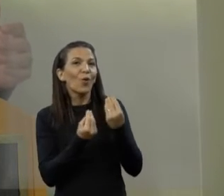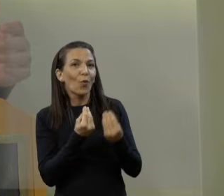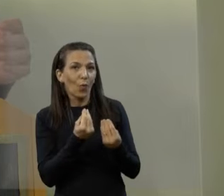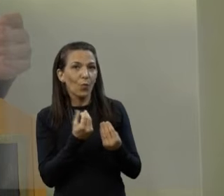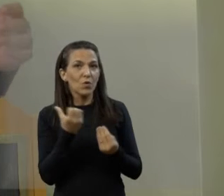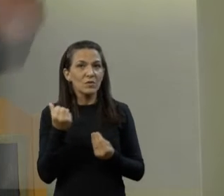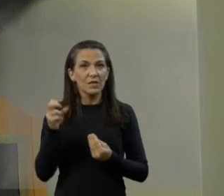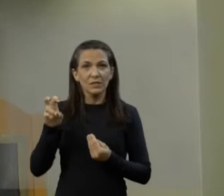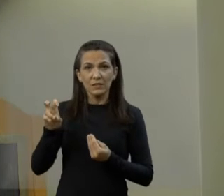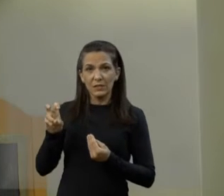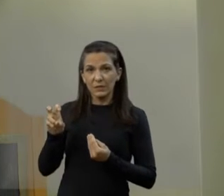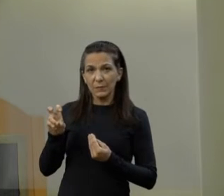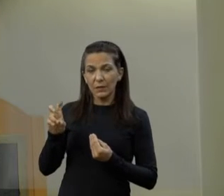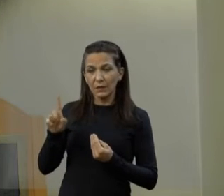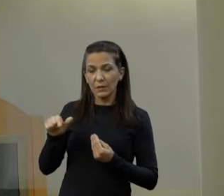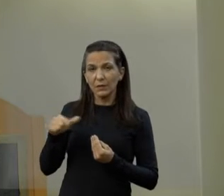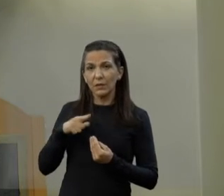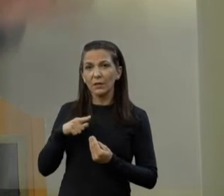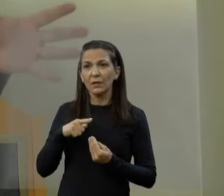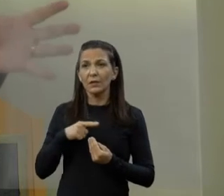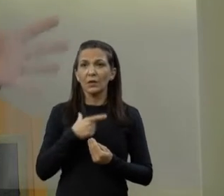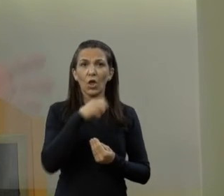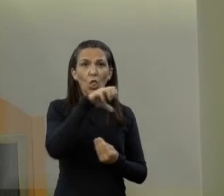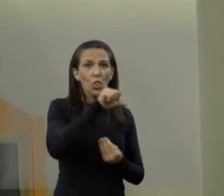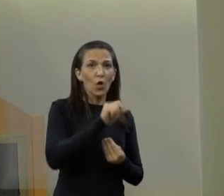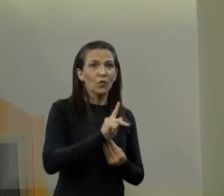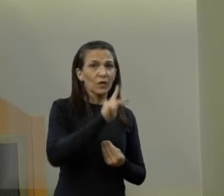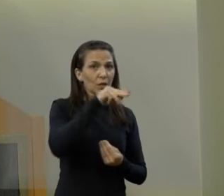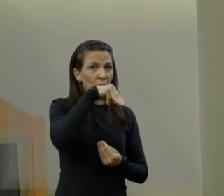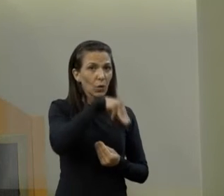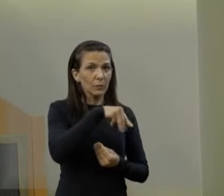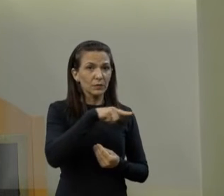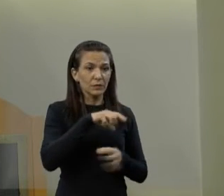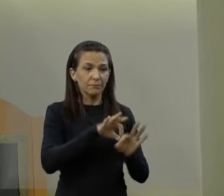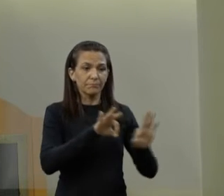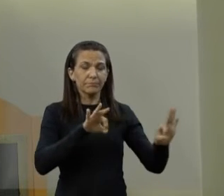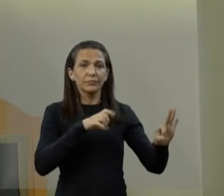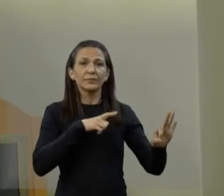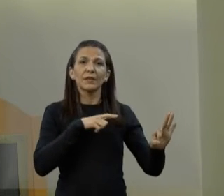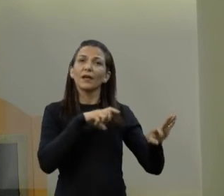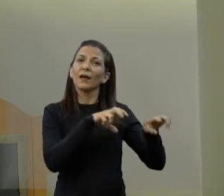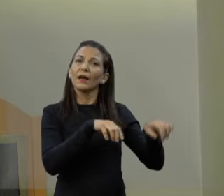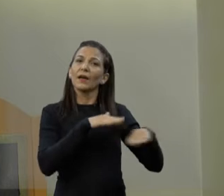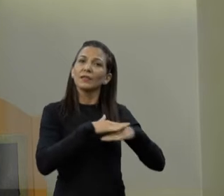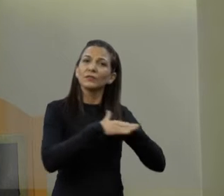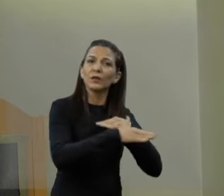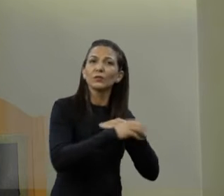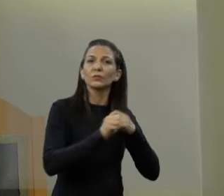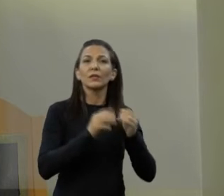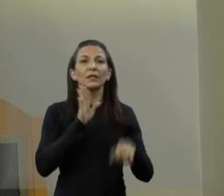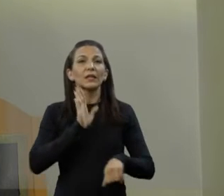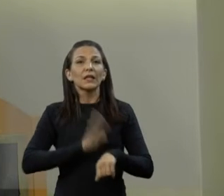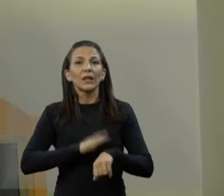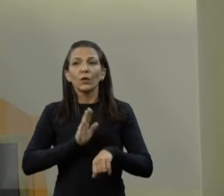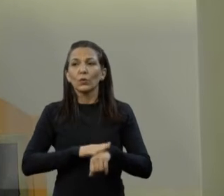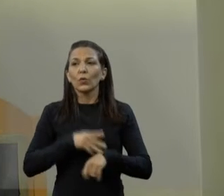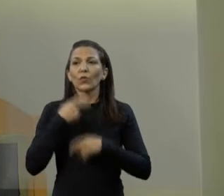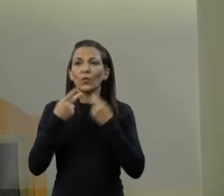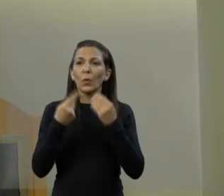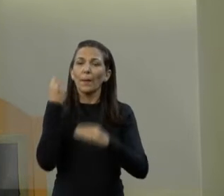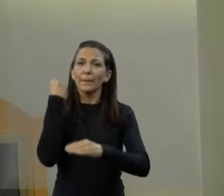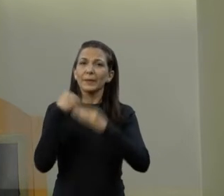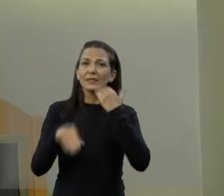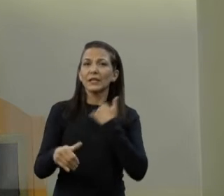e meio já Monte Alegre já foi medido são 9 km e meio E aí na hora ele já